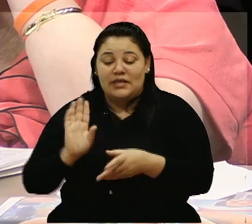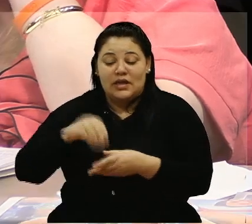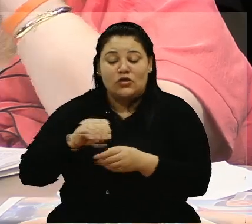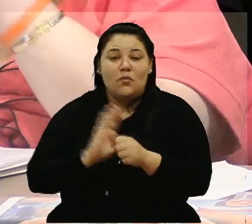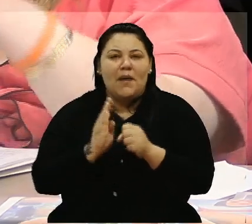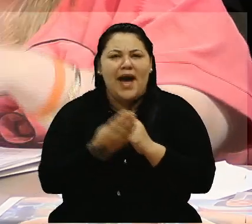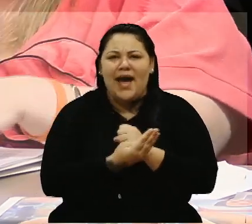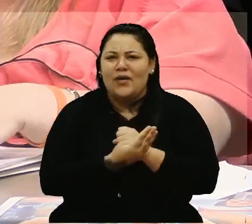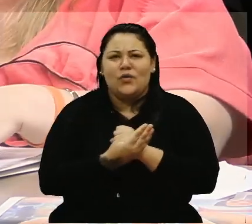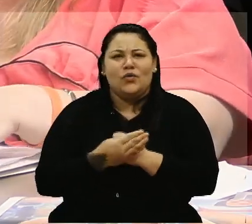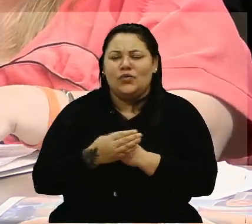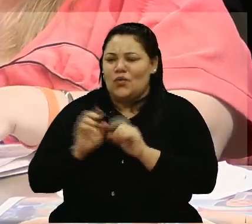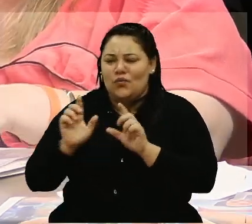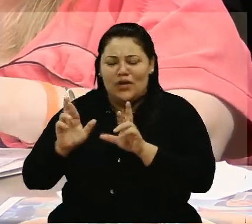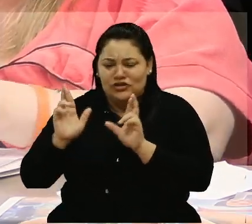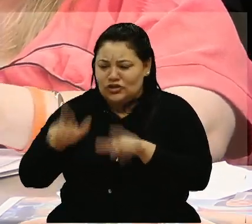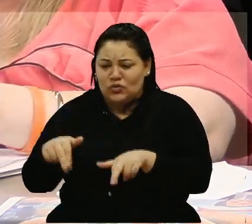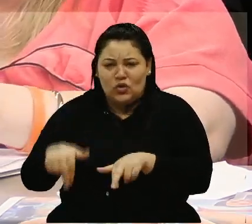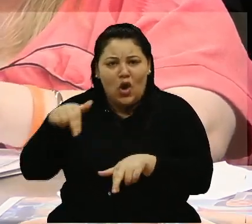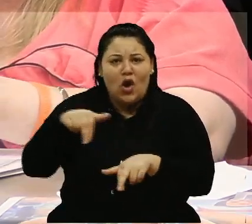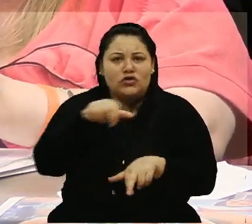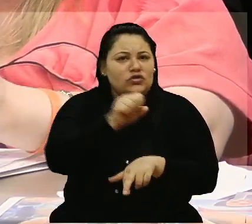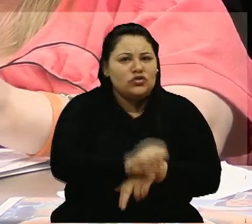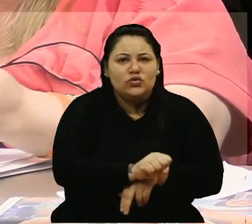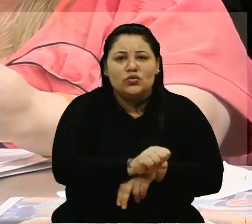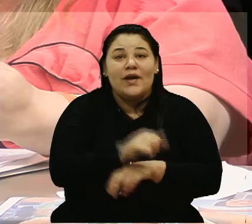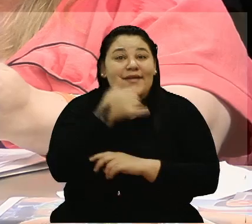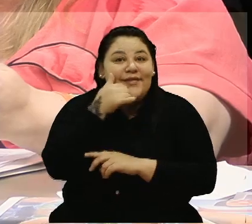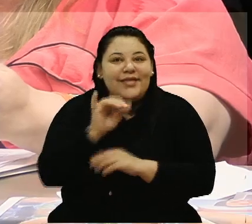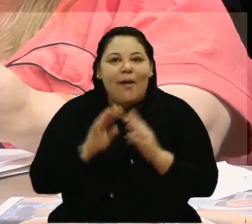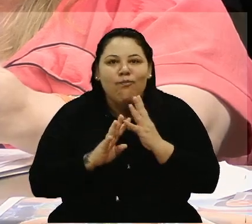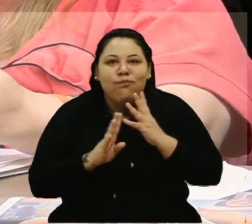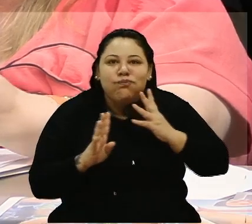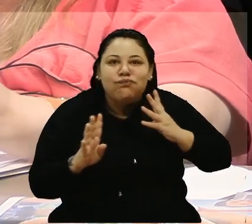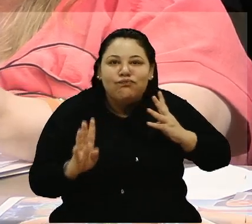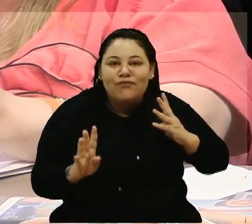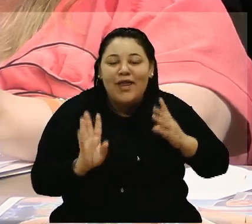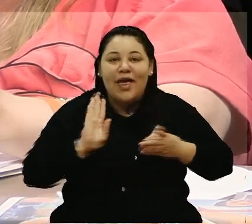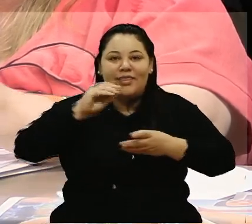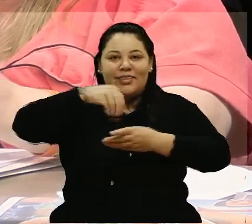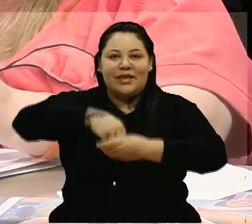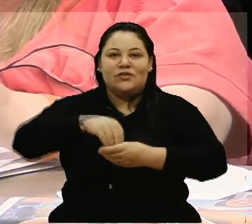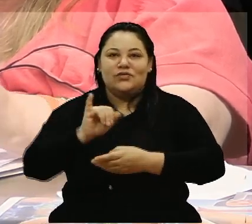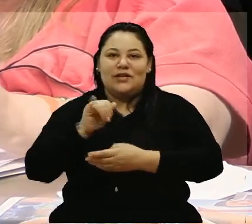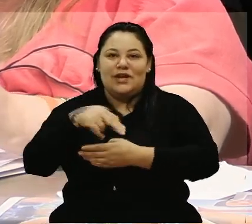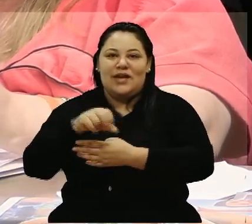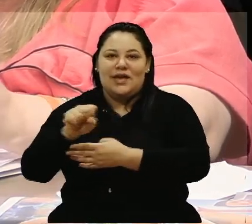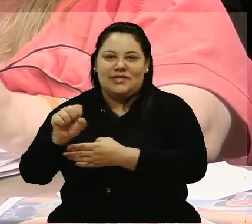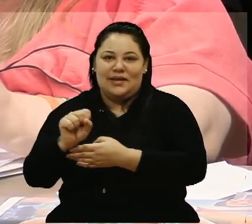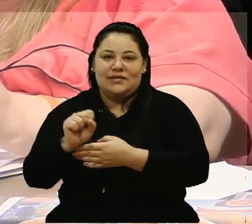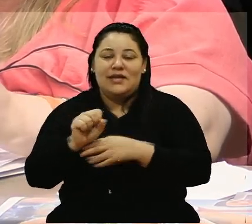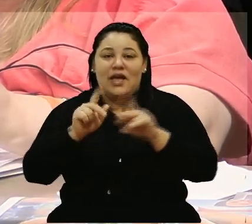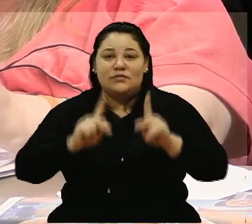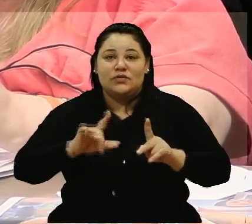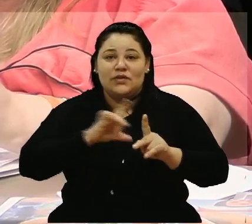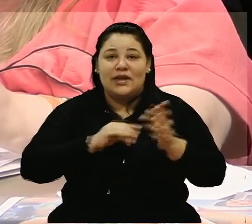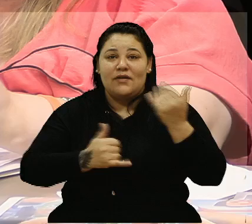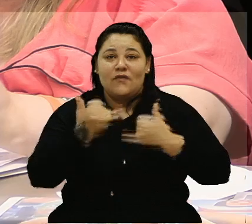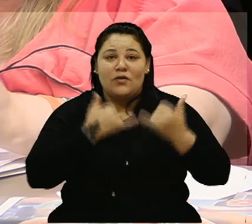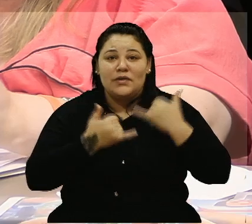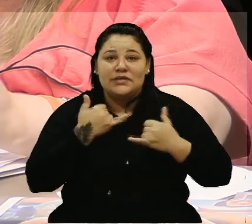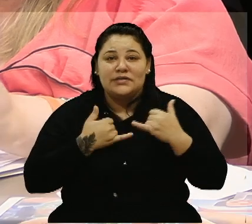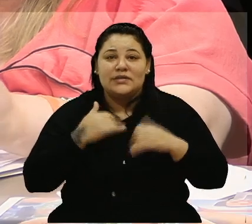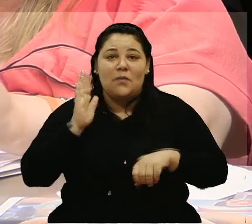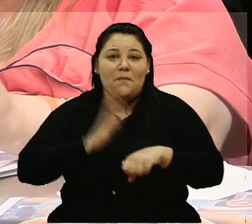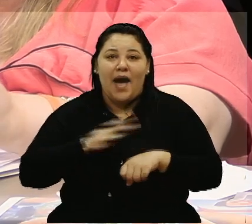Santa Fé, evitando que se aglomere pessoas na agência do INSS e também que as pessoas tenham informação mais rápida,